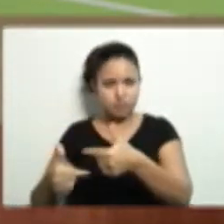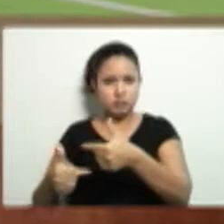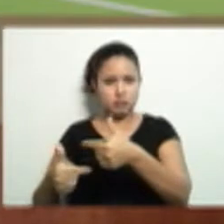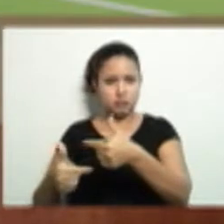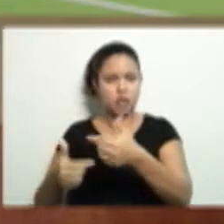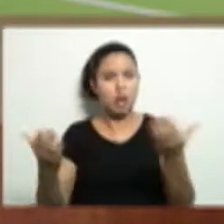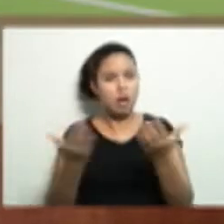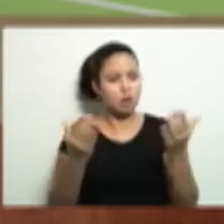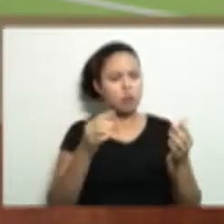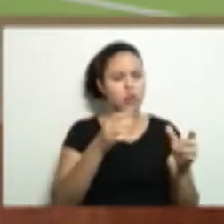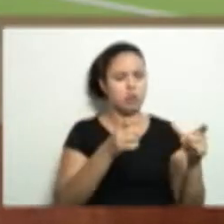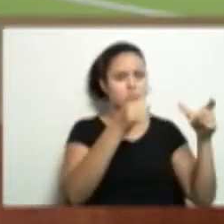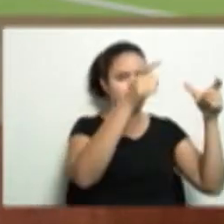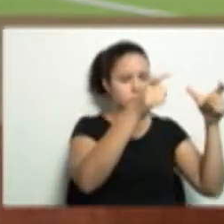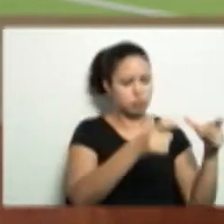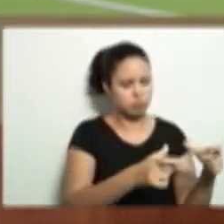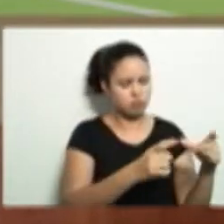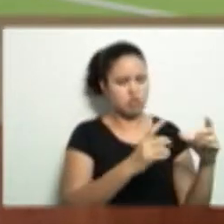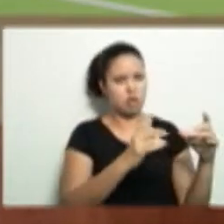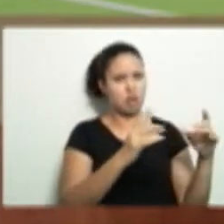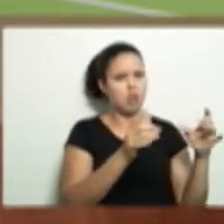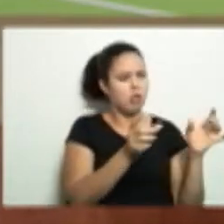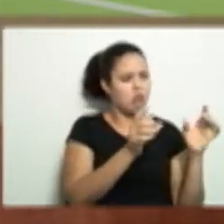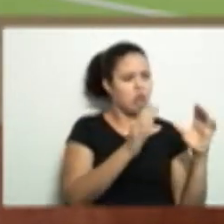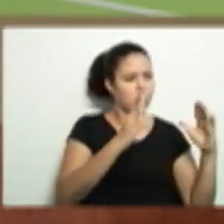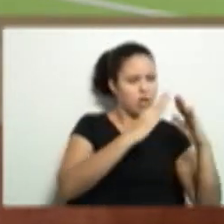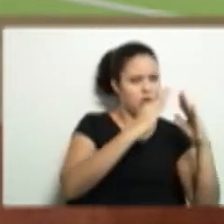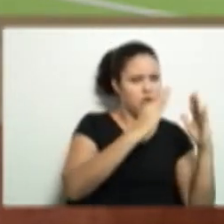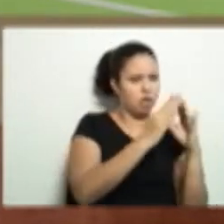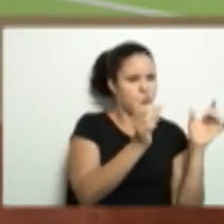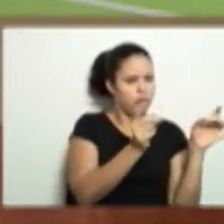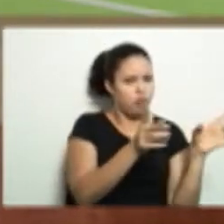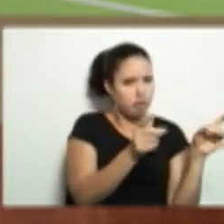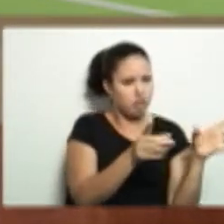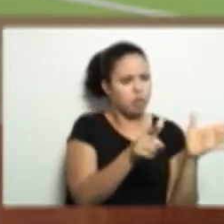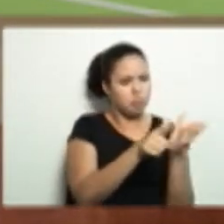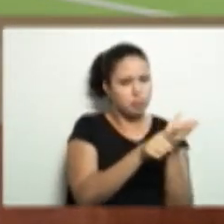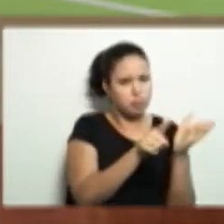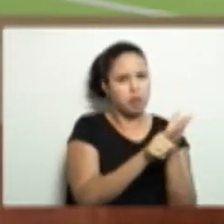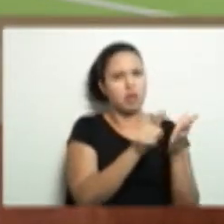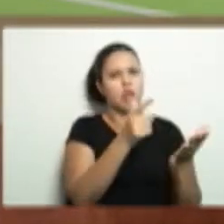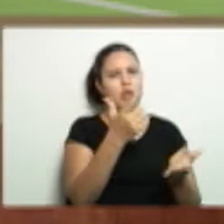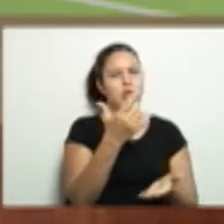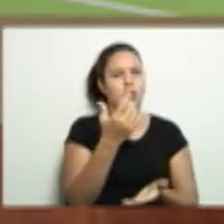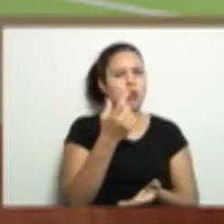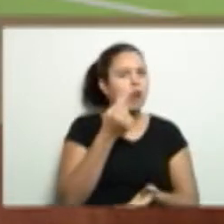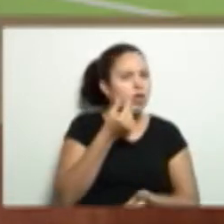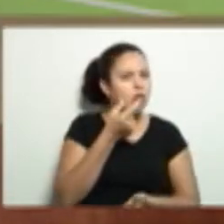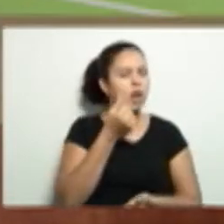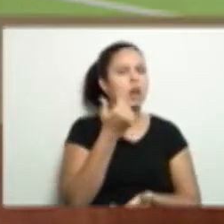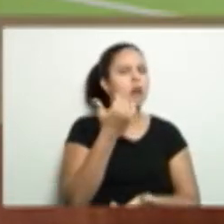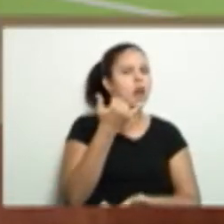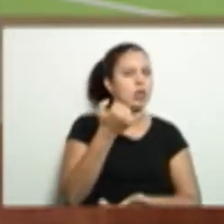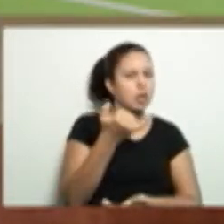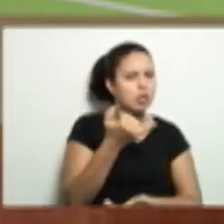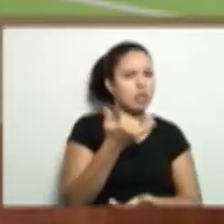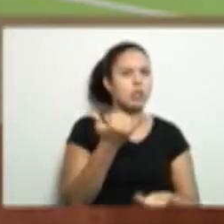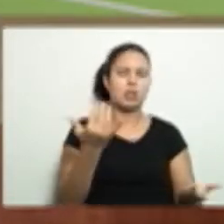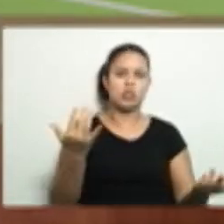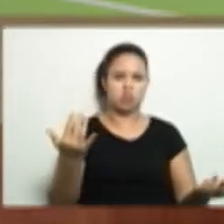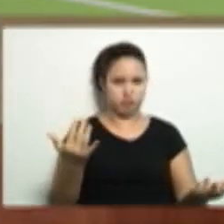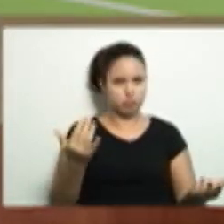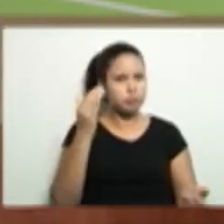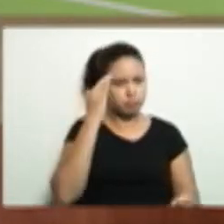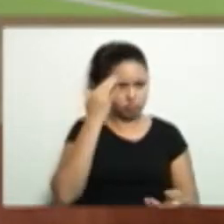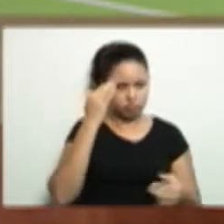uma caneta e um caderno para a sua aula. Então, essa é a diferença de bens e serviços. Serviços você paga pelo serviço que a pessoa